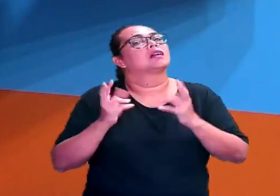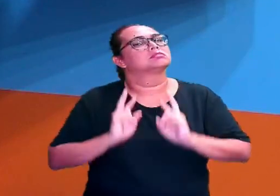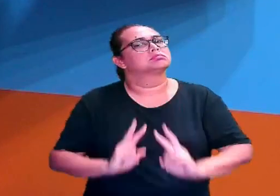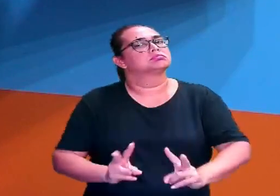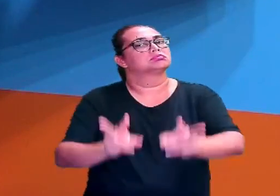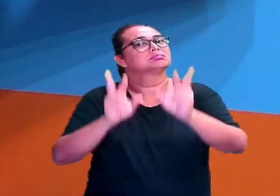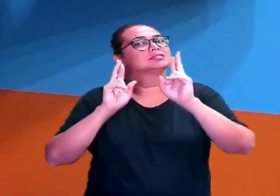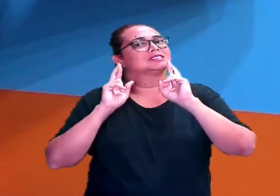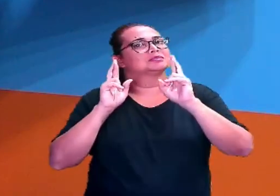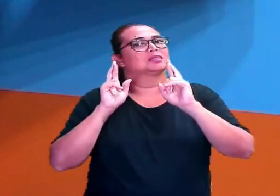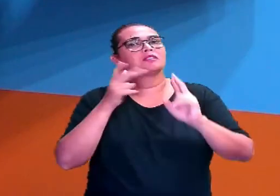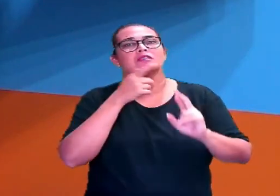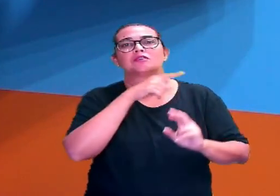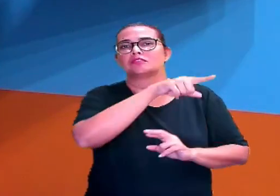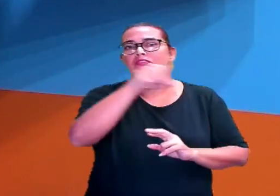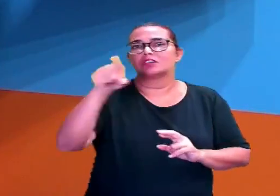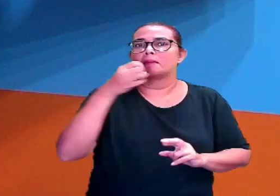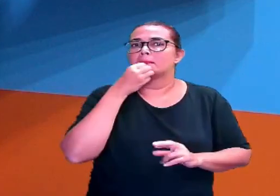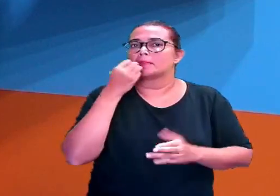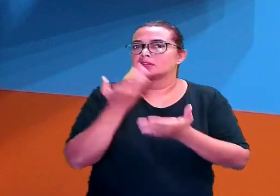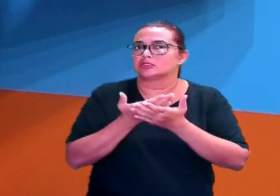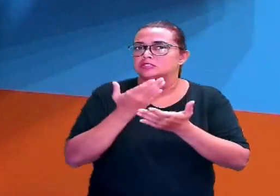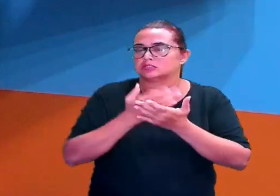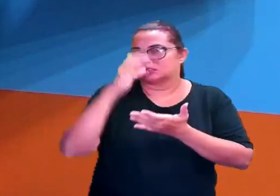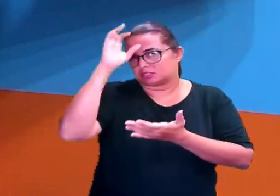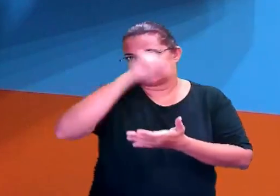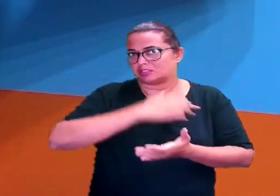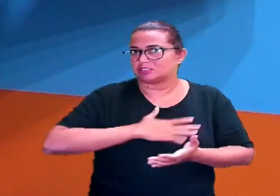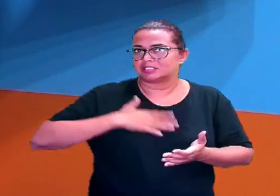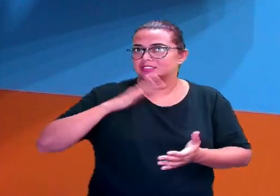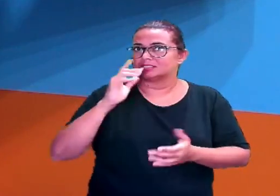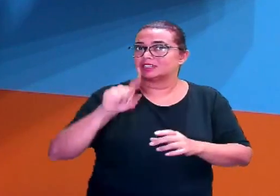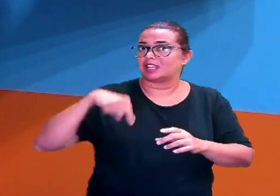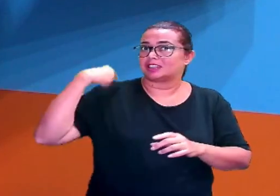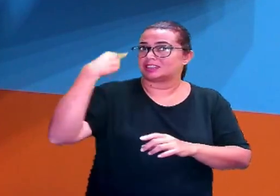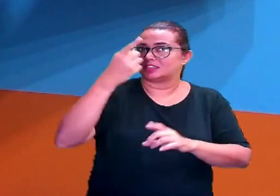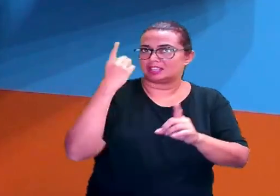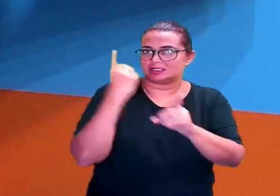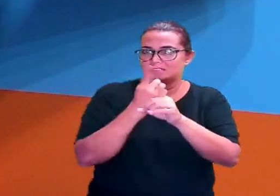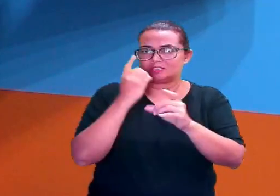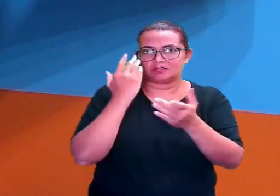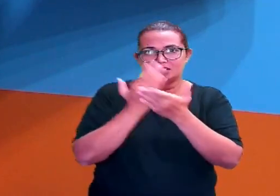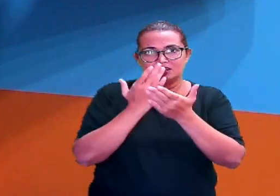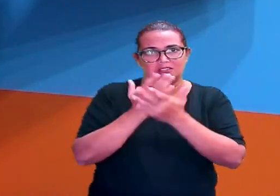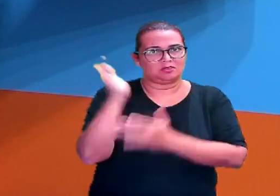as aulas. Desejo bons estudos para vocês, que tenham gostado e até a próxima. Tchau, tchau.